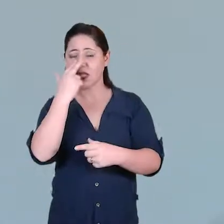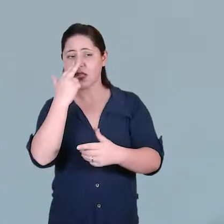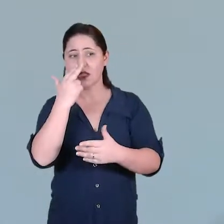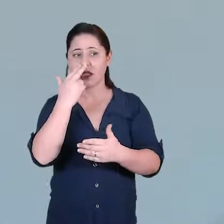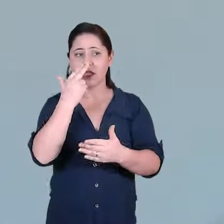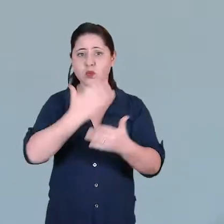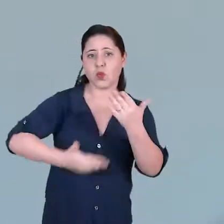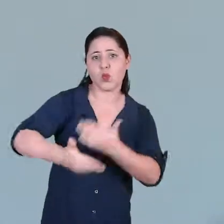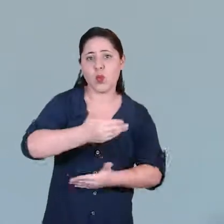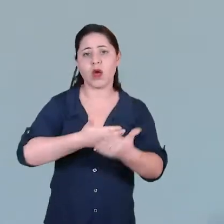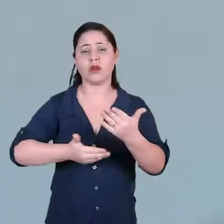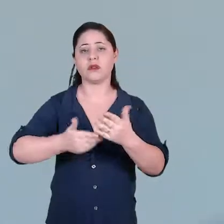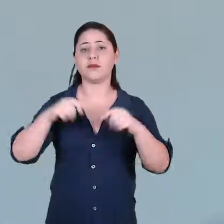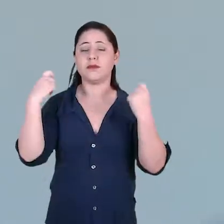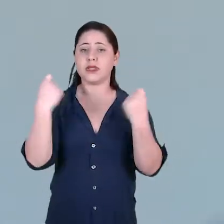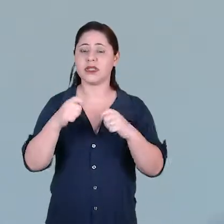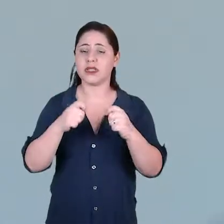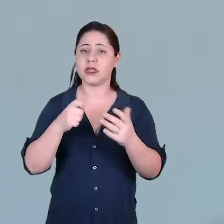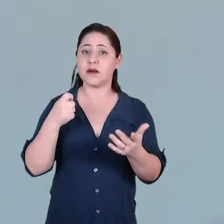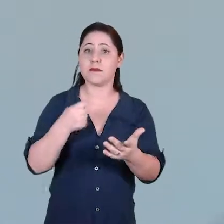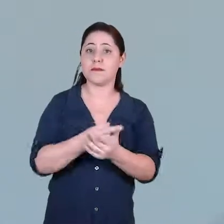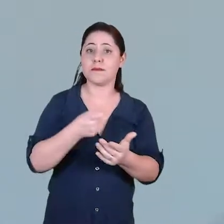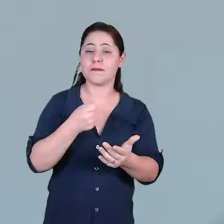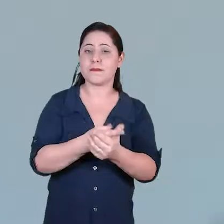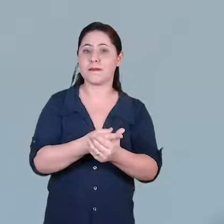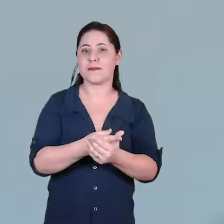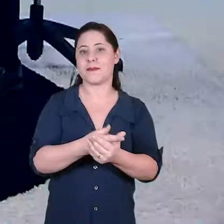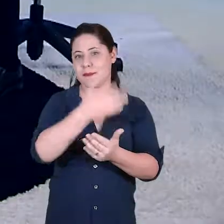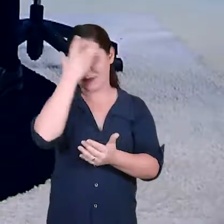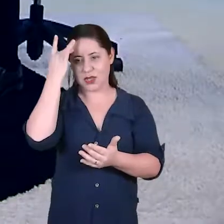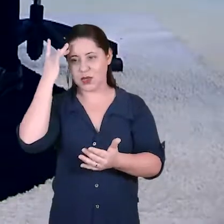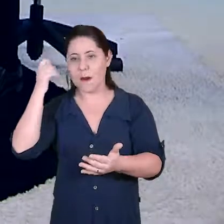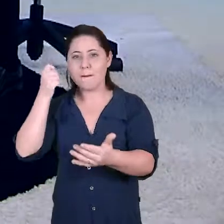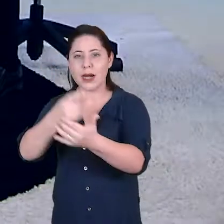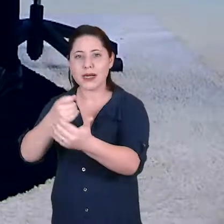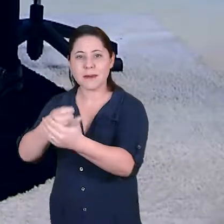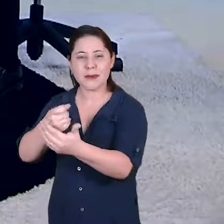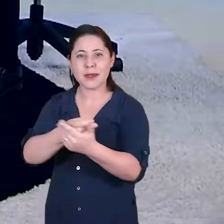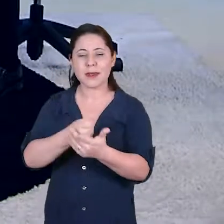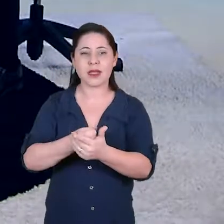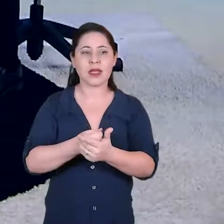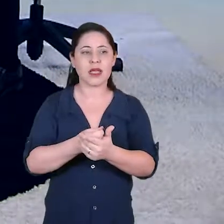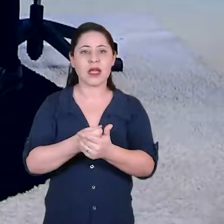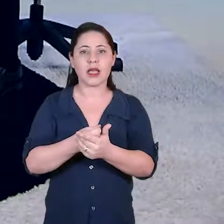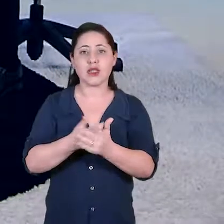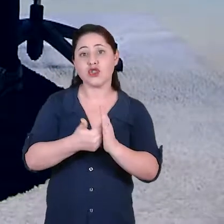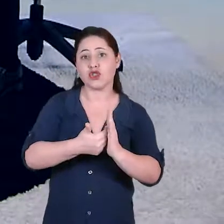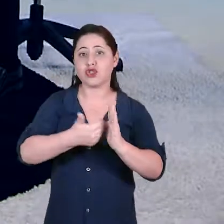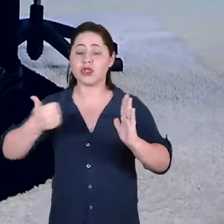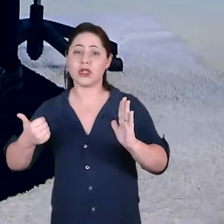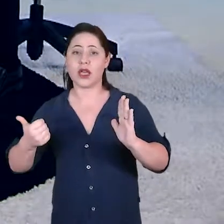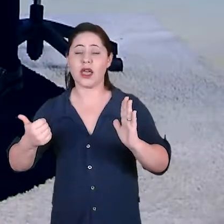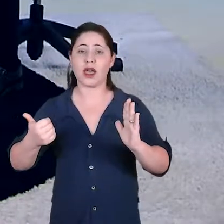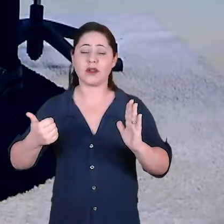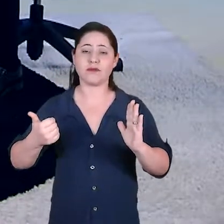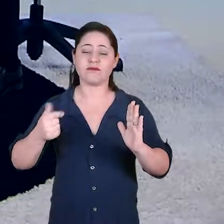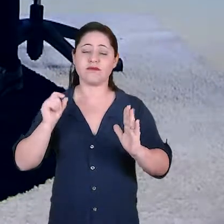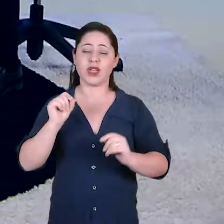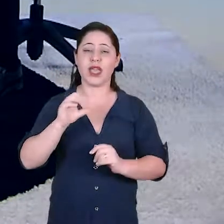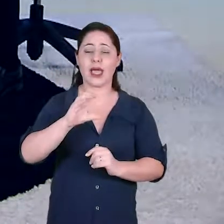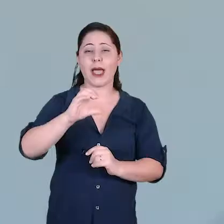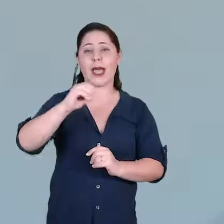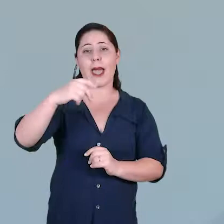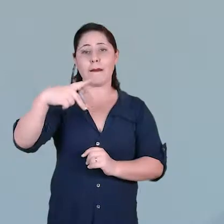ele tem que se manter em razão dessas contribuições. Graças a Deus que tiraram a capitalização por